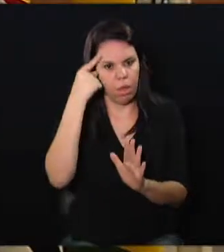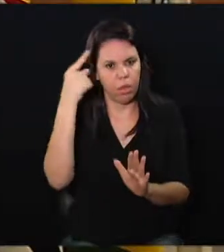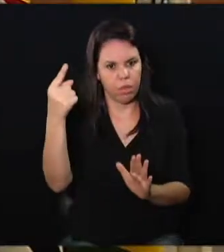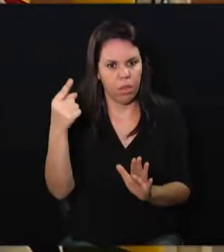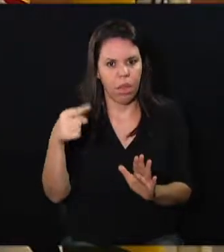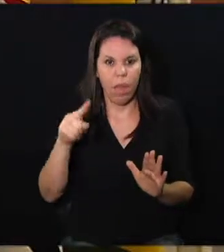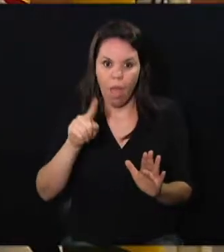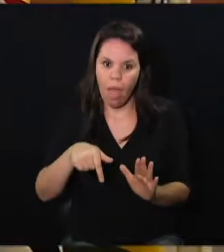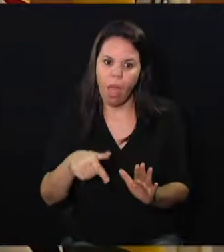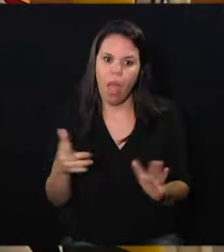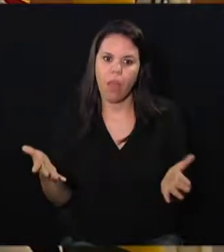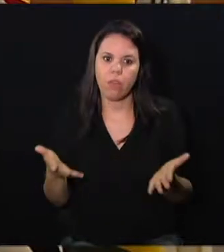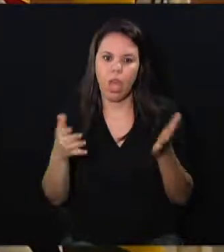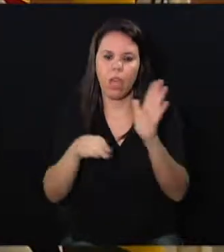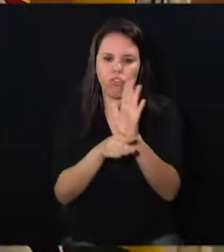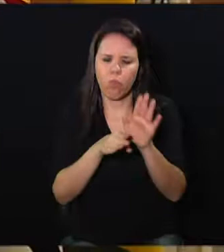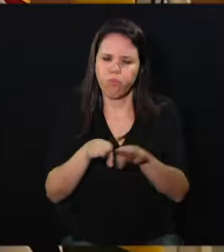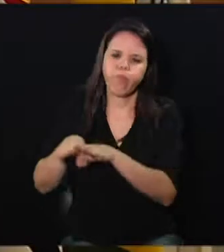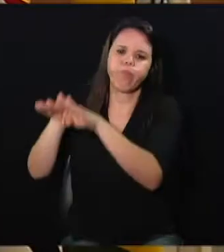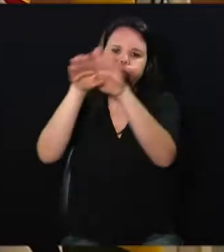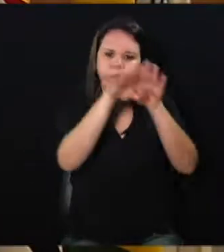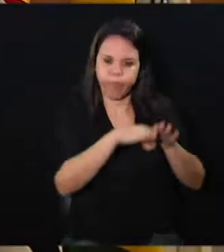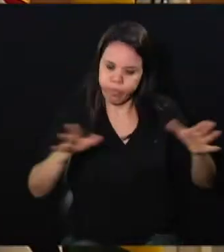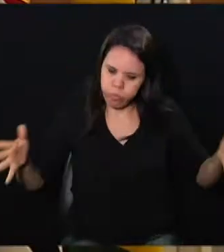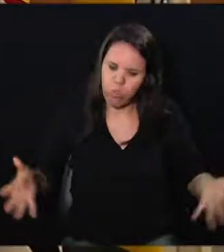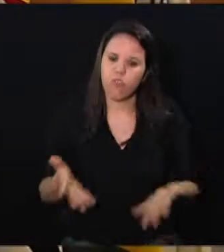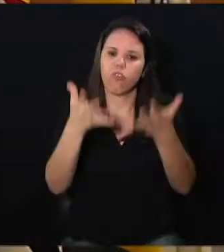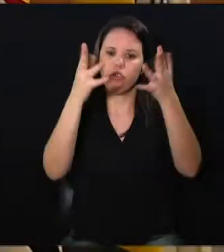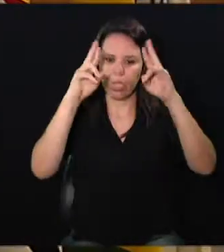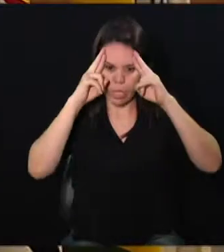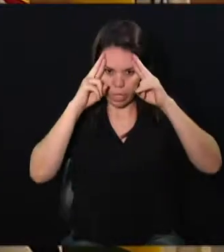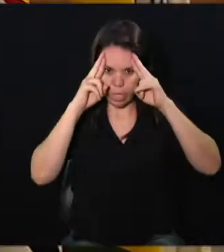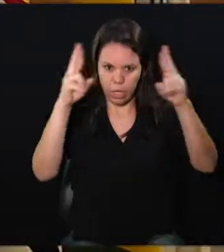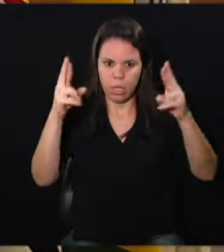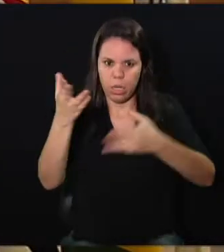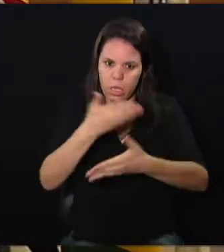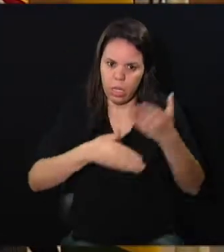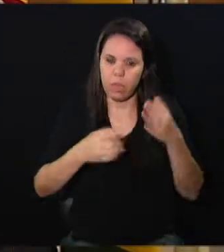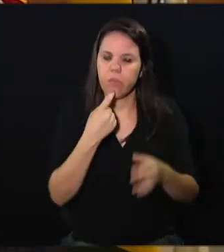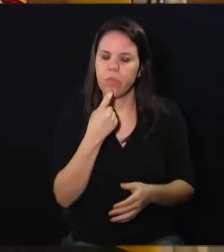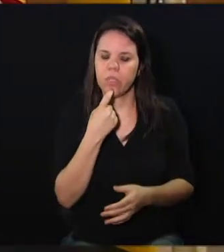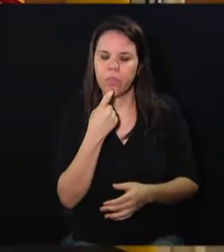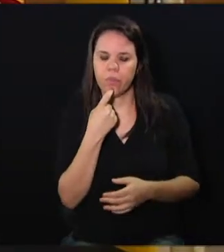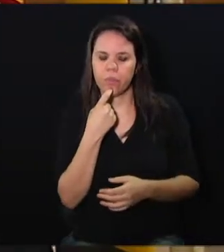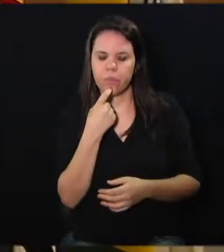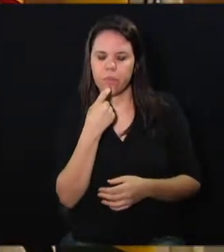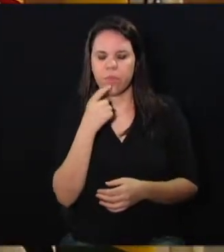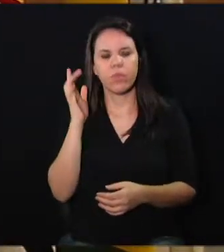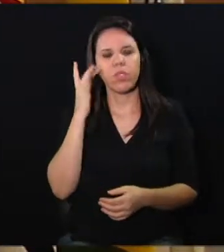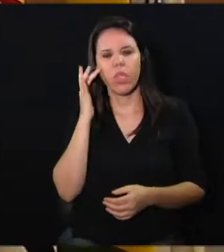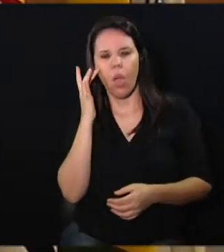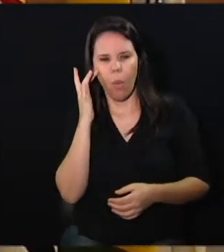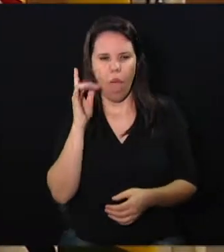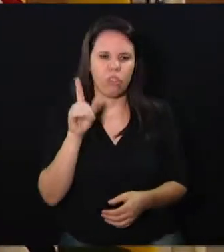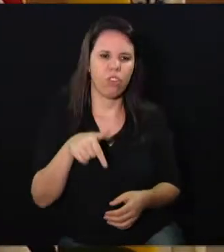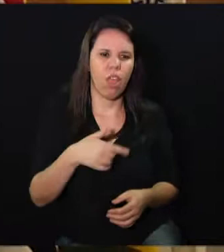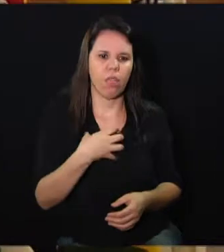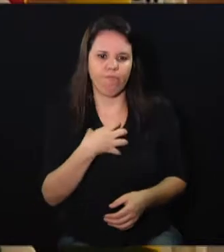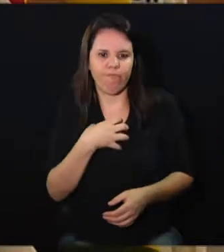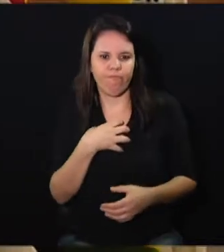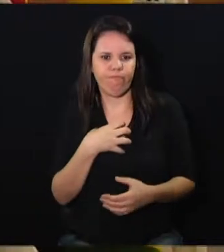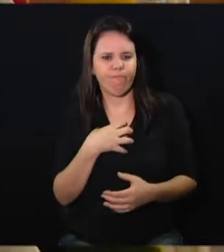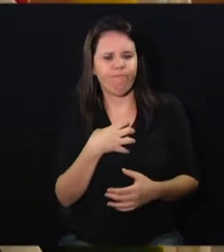é levantar a bandeira da igualdade e promover mais respeito no município de Campinas. Eu acho que é mais no sentido